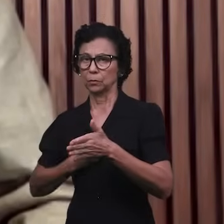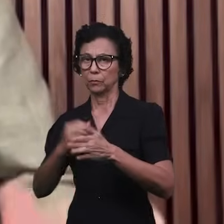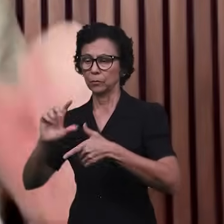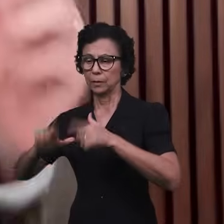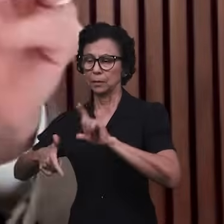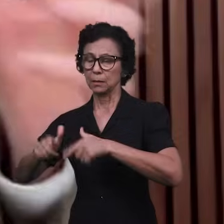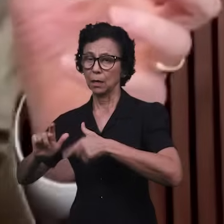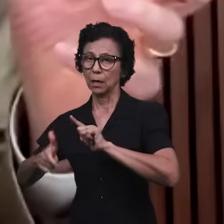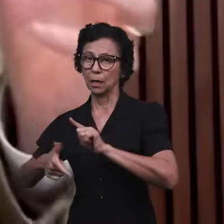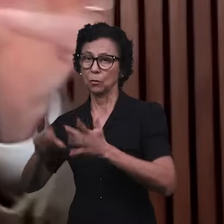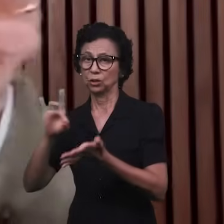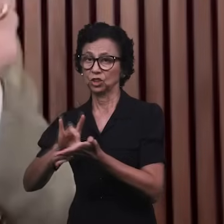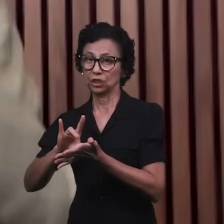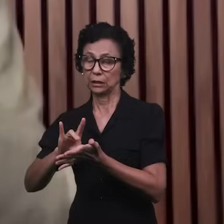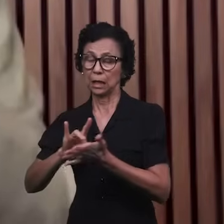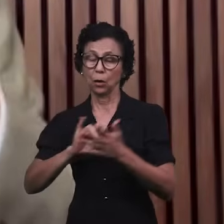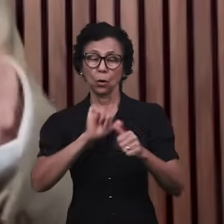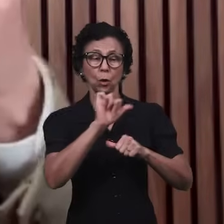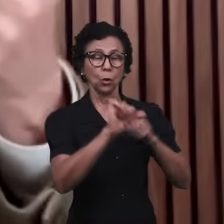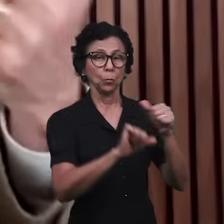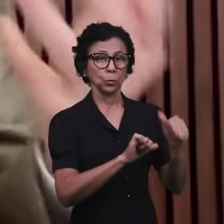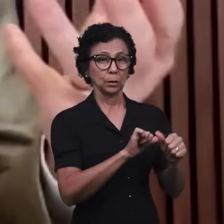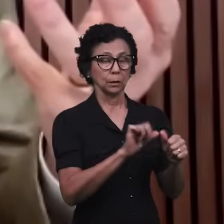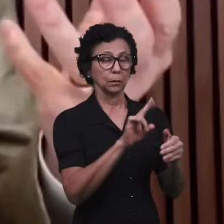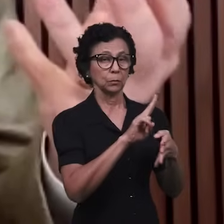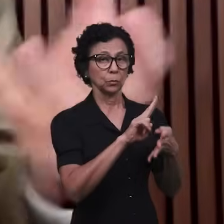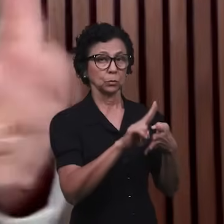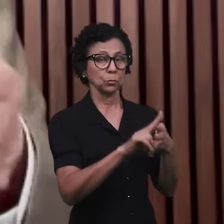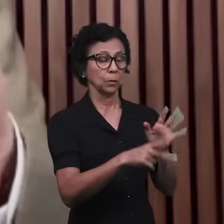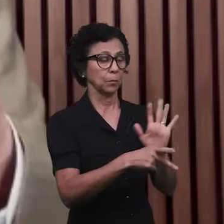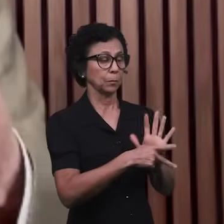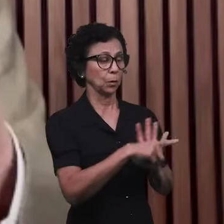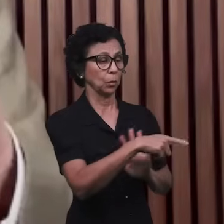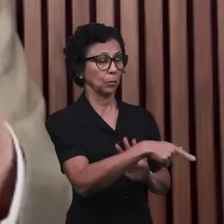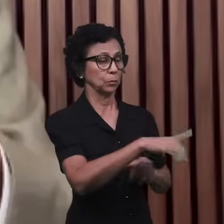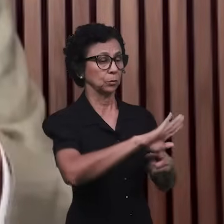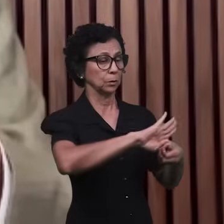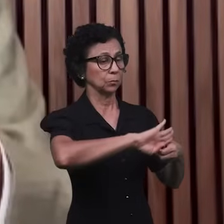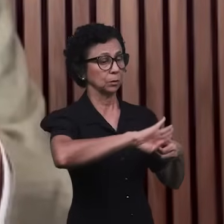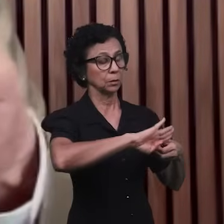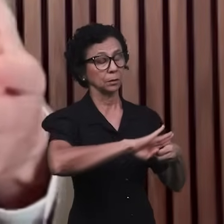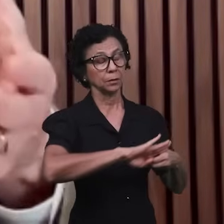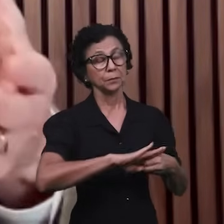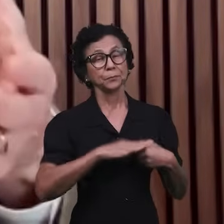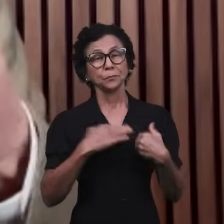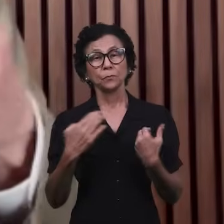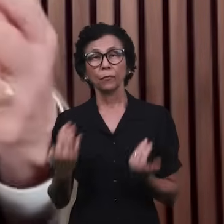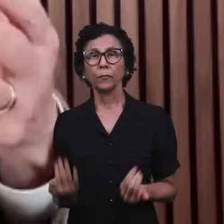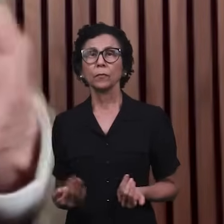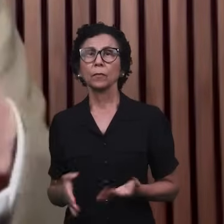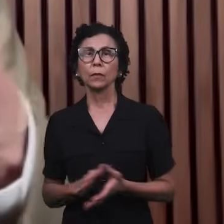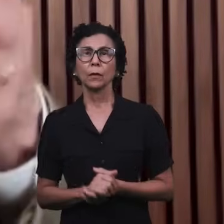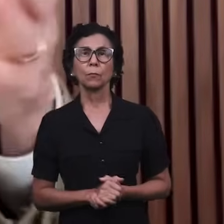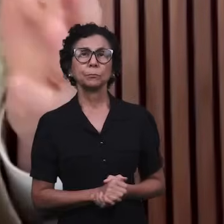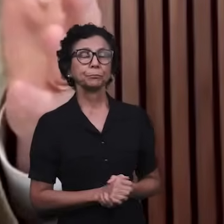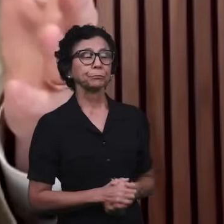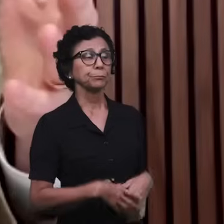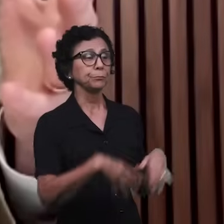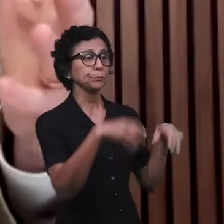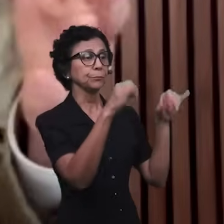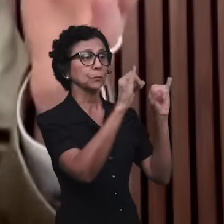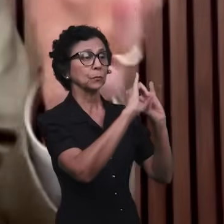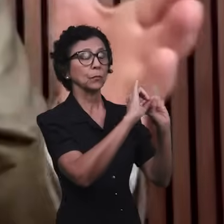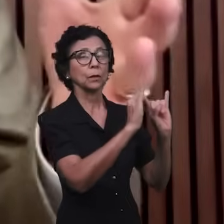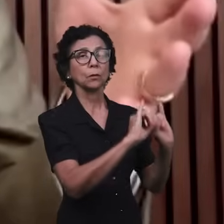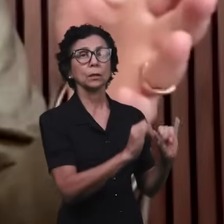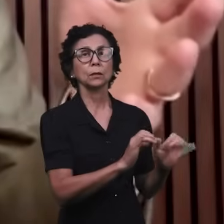esse Nebo, ou Nego, ou Nabu, era esse deus babilônico. E Bel, equivalente a Baal,